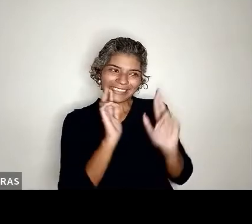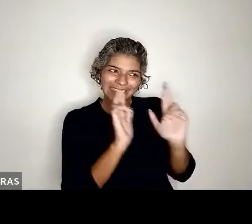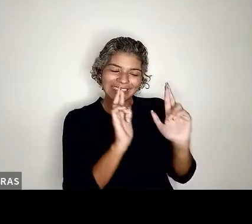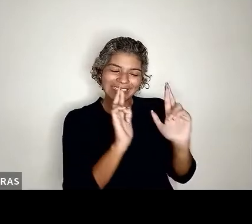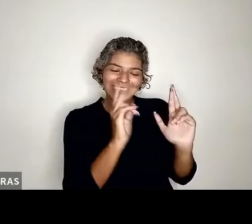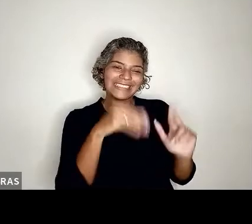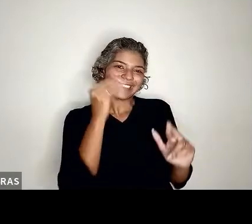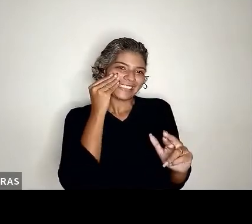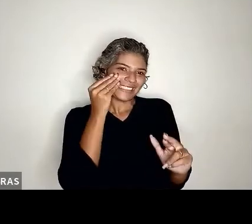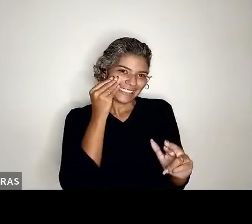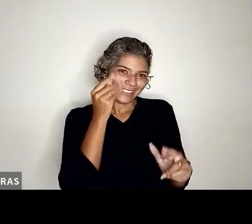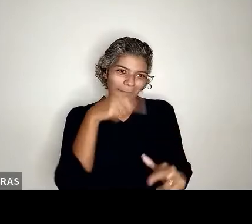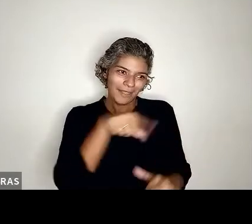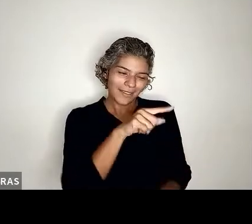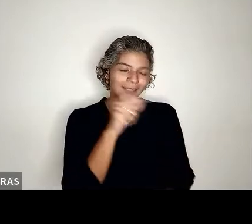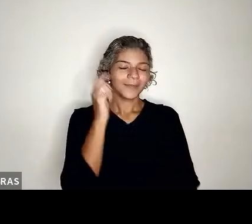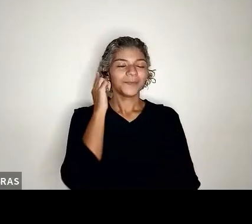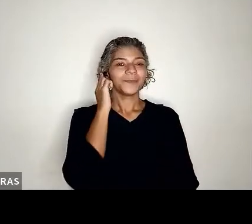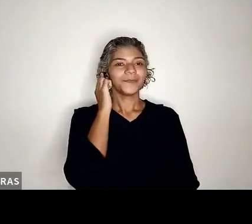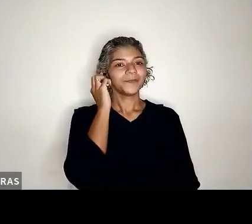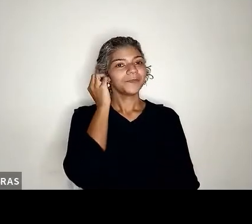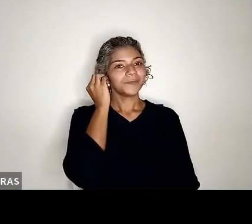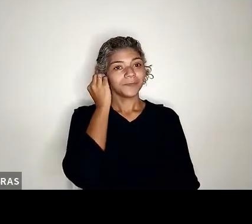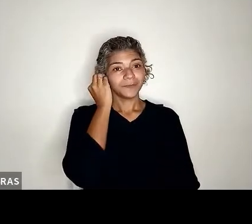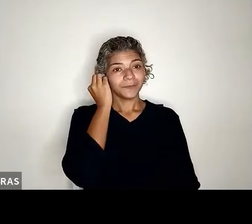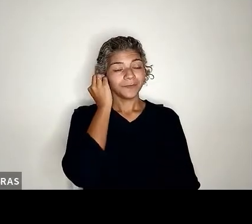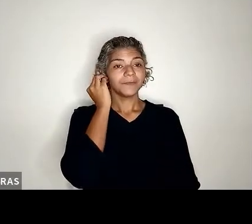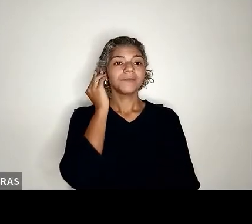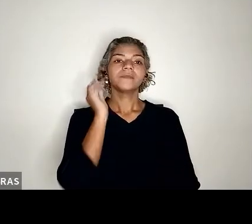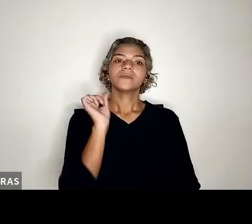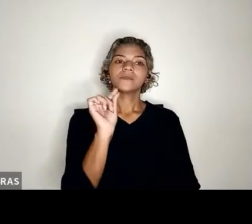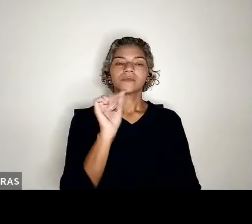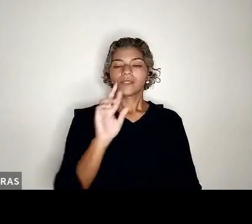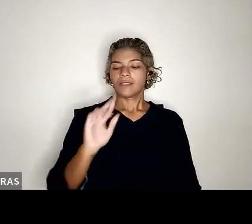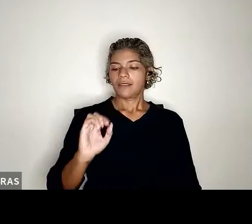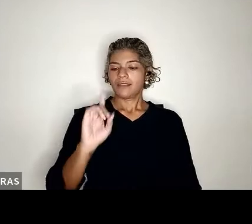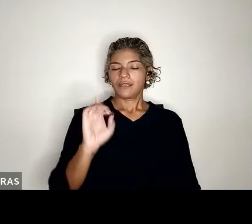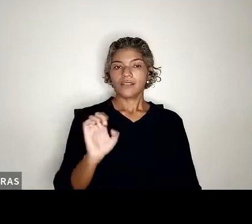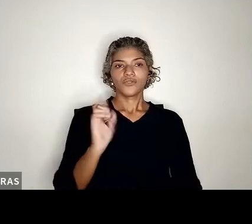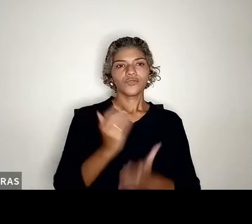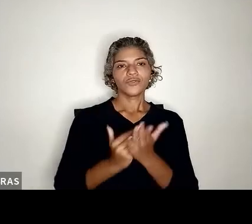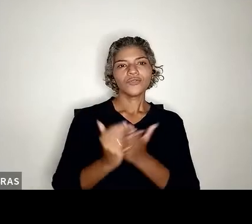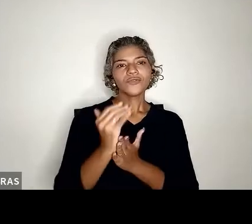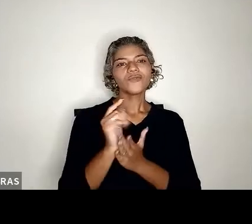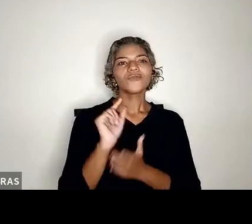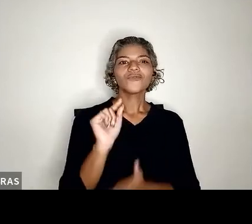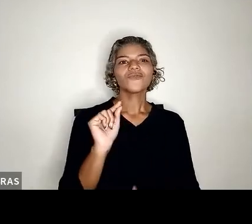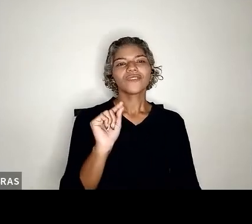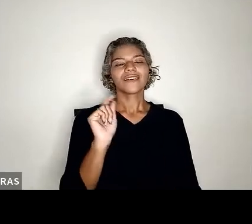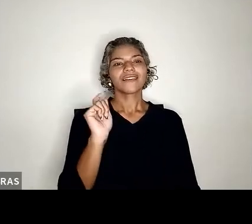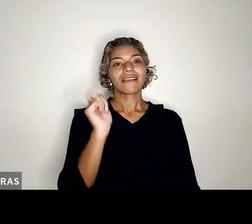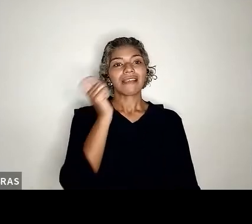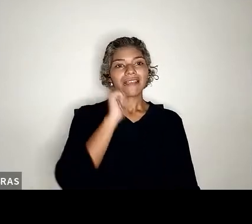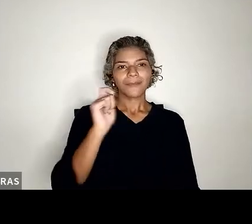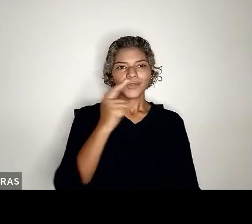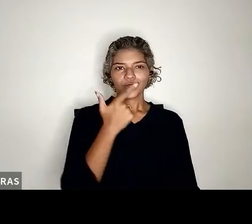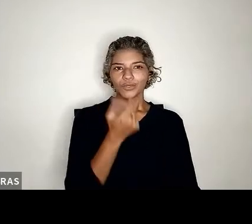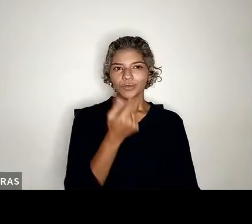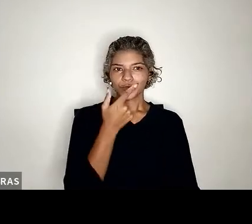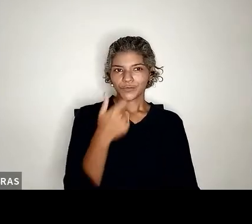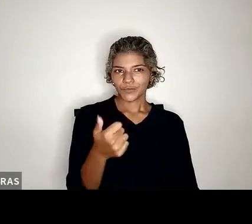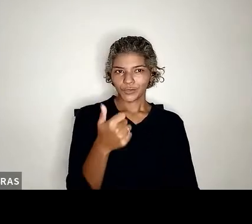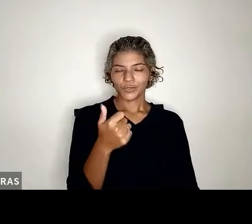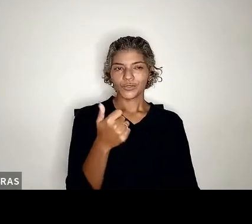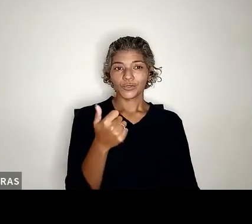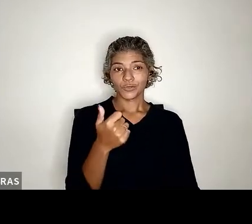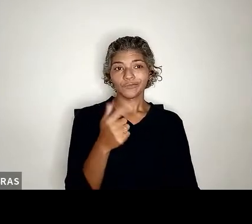não tiver. A rede ela começa em abril de 2021, num contexto bastante difícil, né? Vou só lembrar aqui